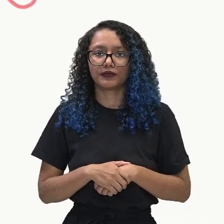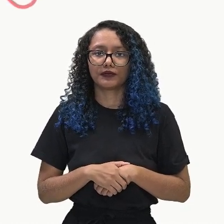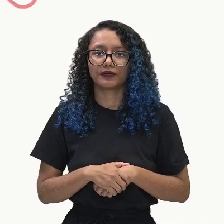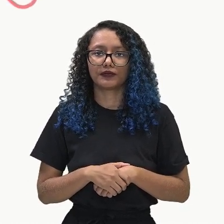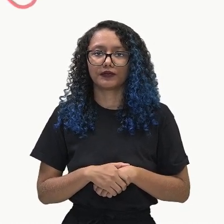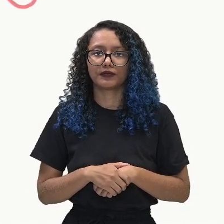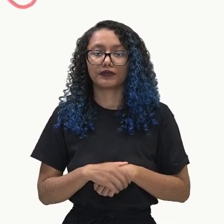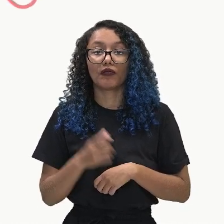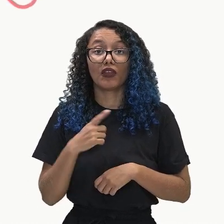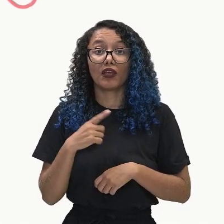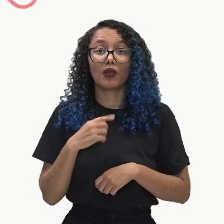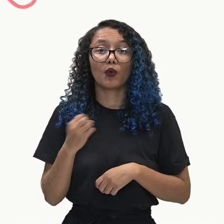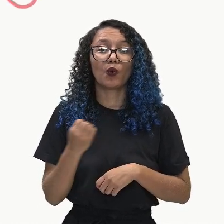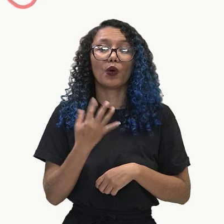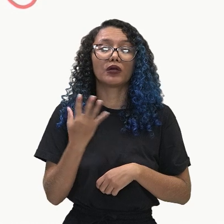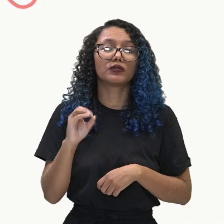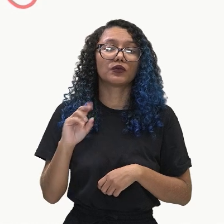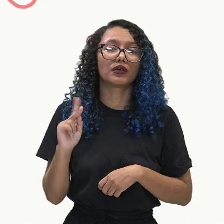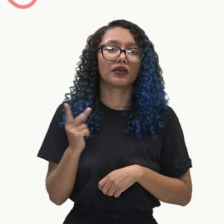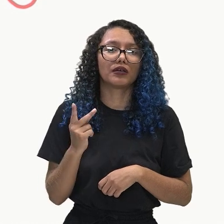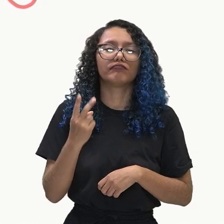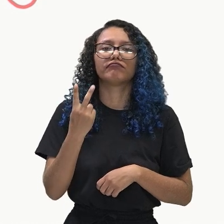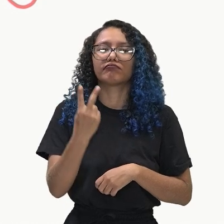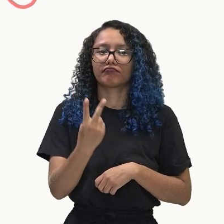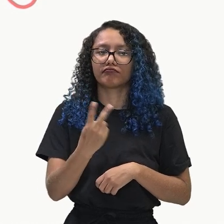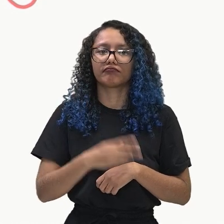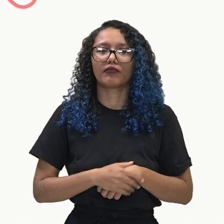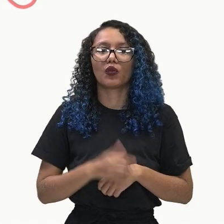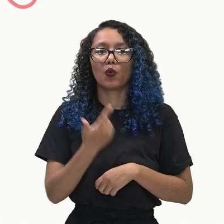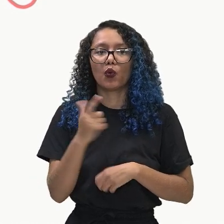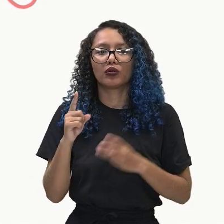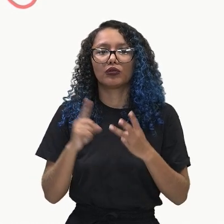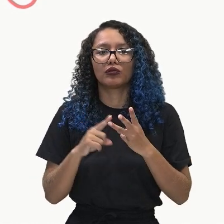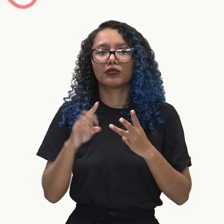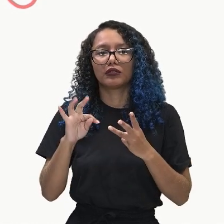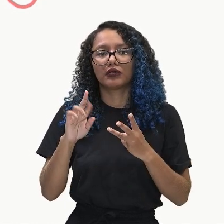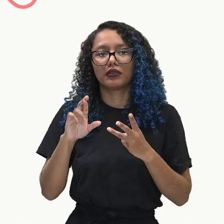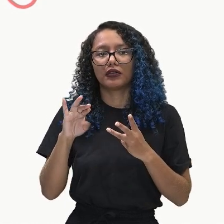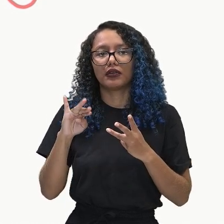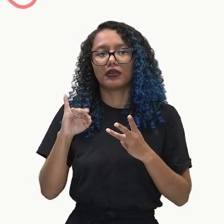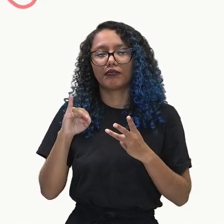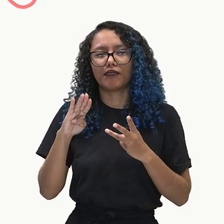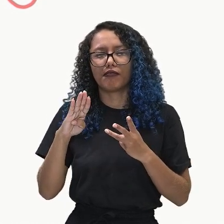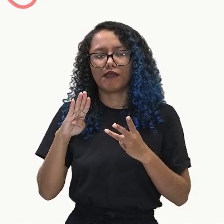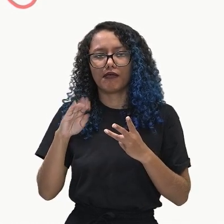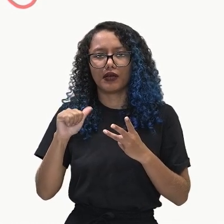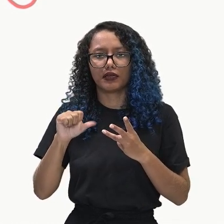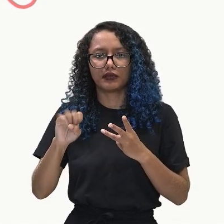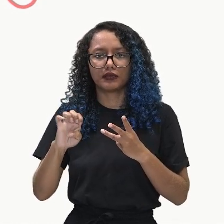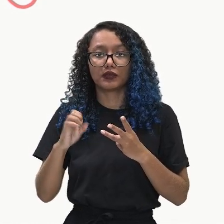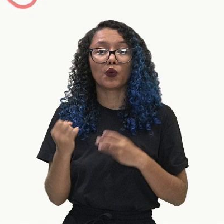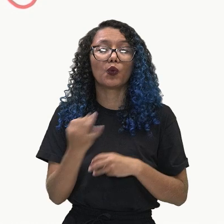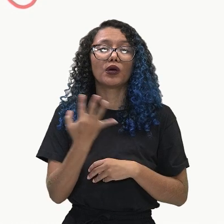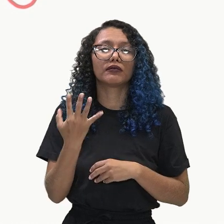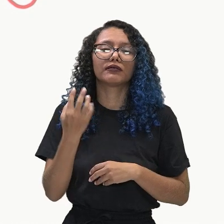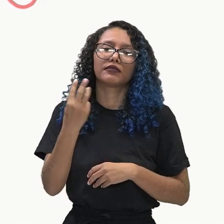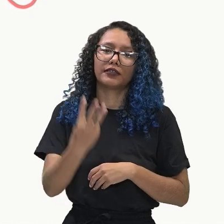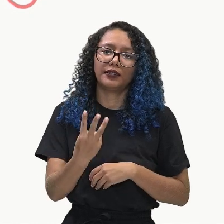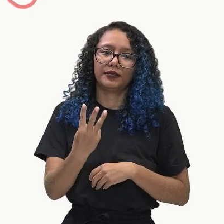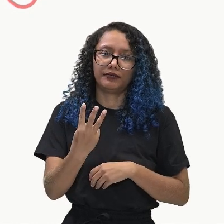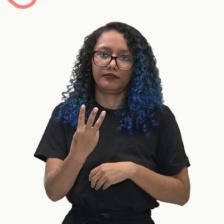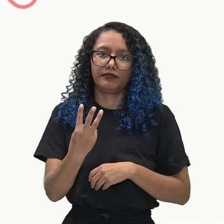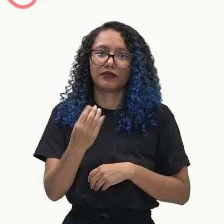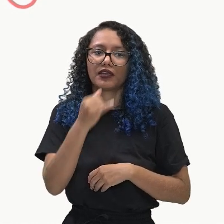duas hidroxilas. Tribase possui 3 hidroxilas, como o